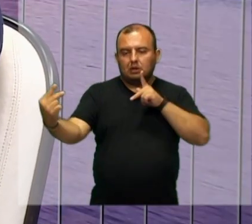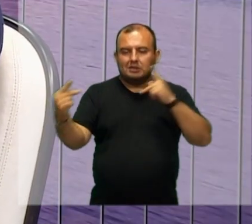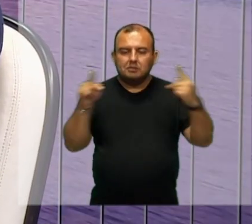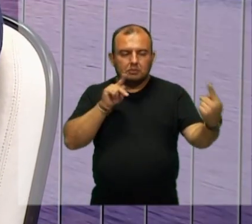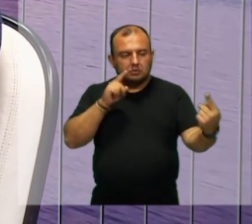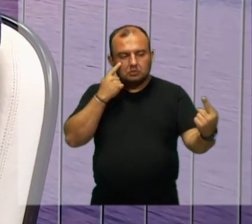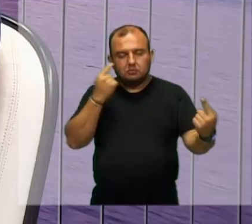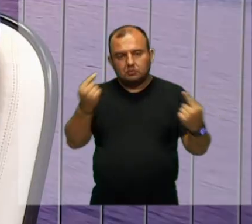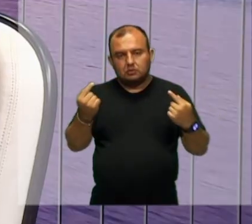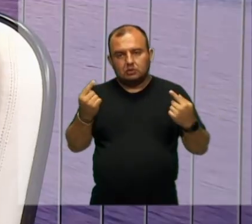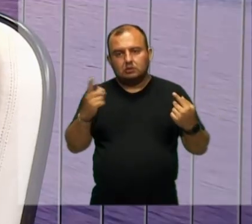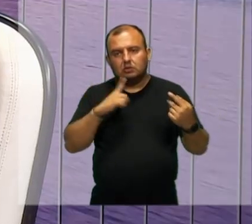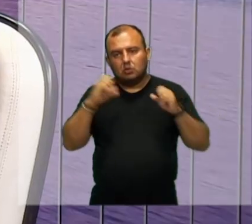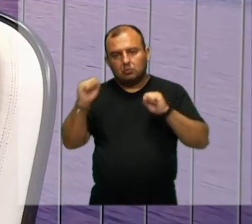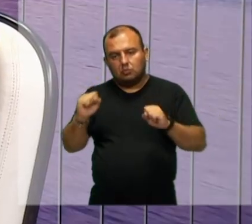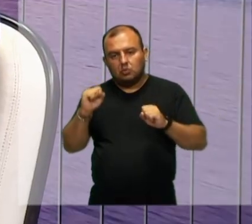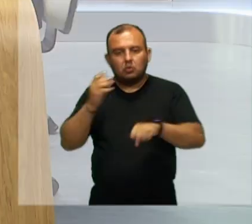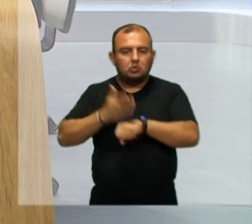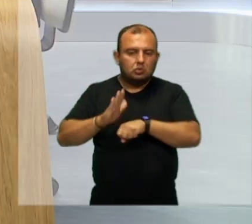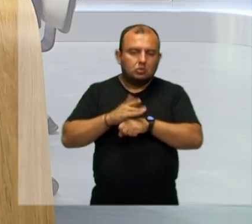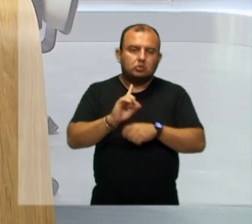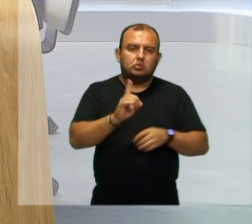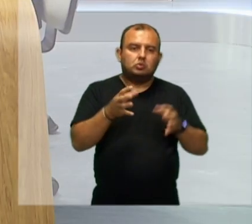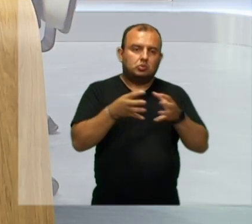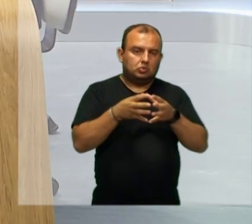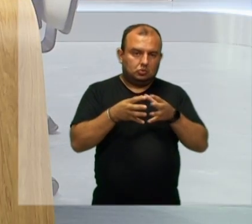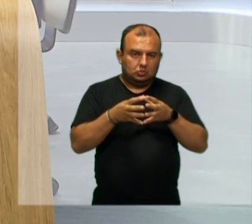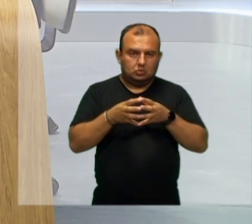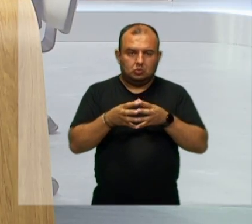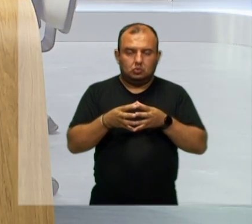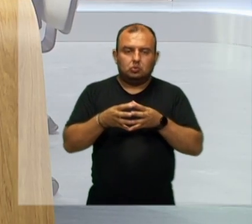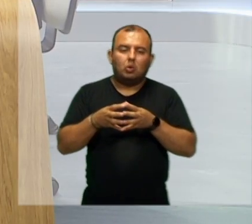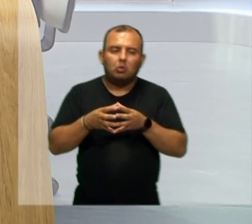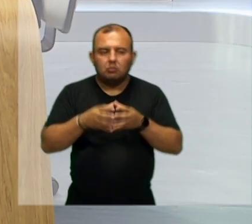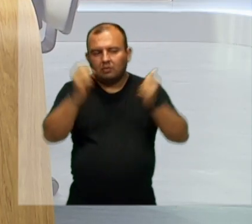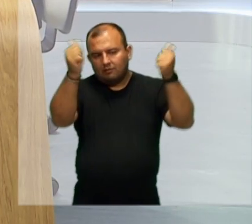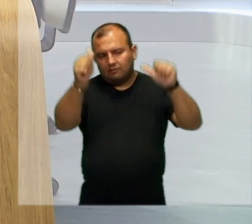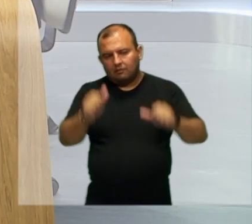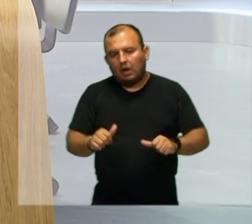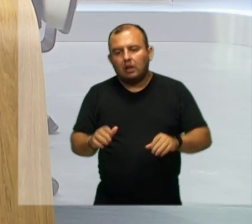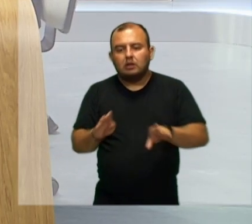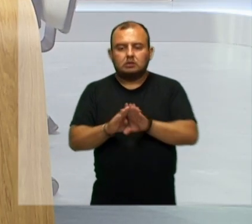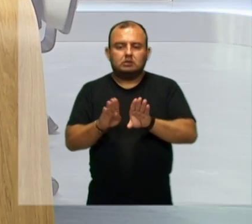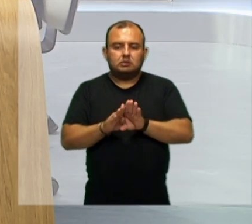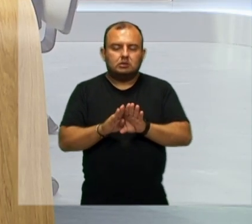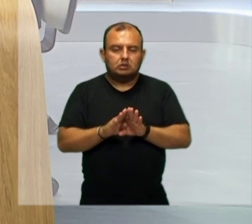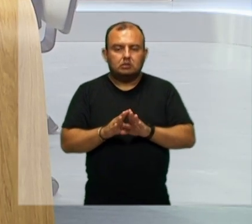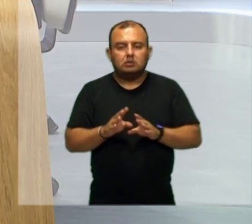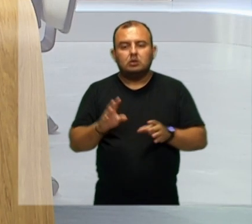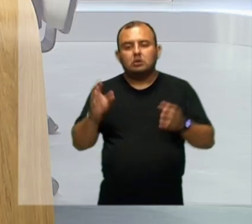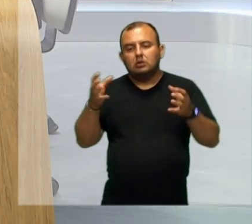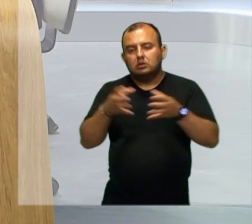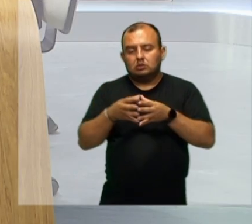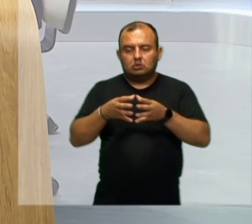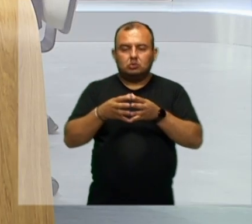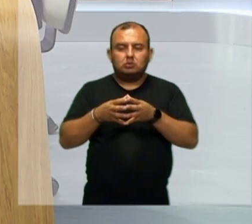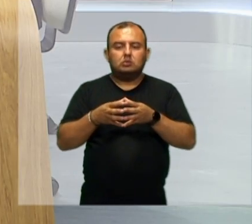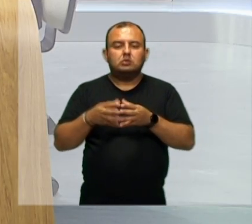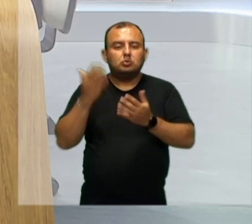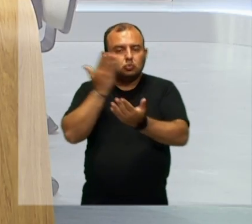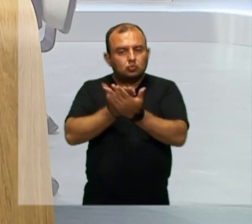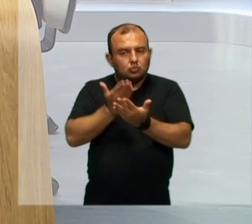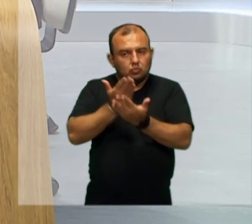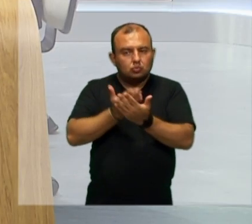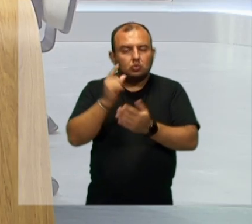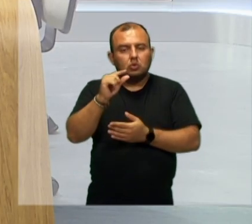que se aquela pessoa realmente pode praticar. Sim, tem uma equipe para avaliar isso. Temos uma equipe para avaliar isso. Essa equipe ela está estudando